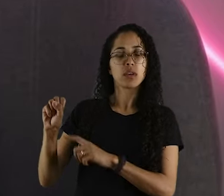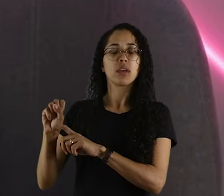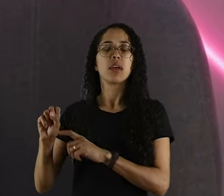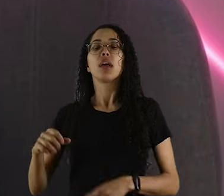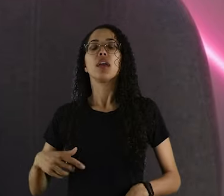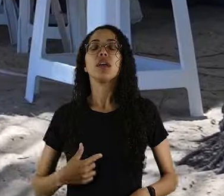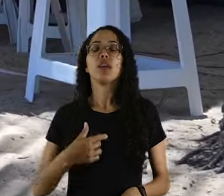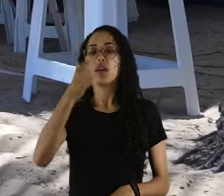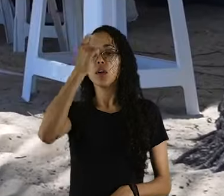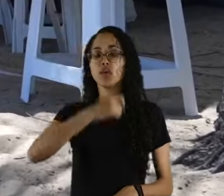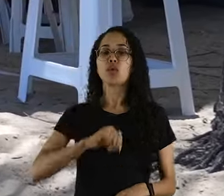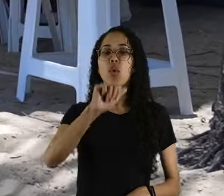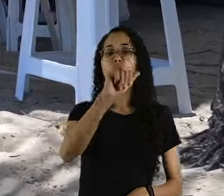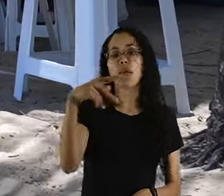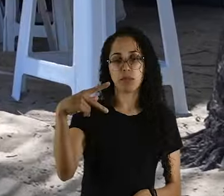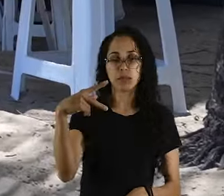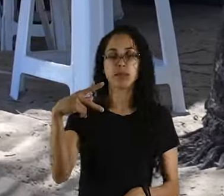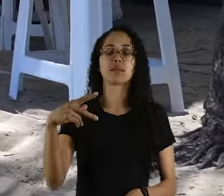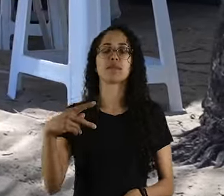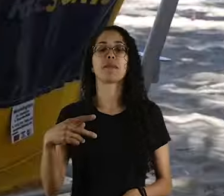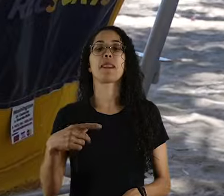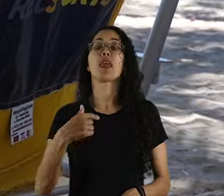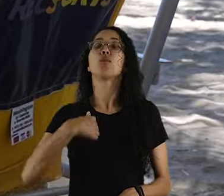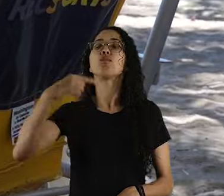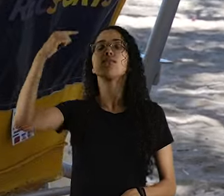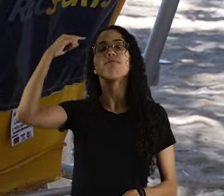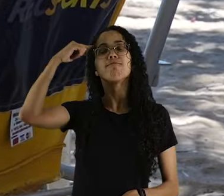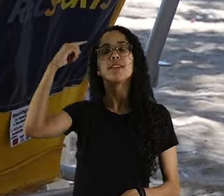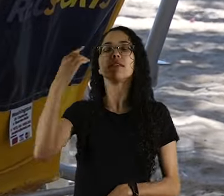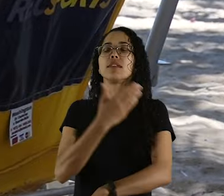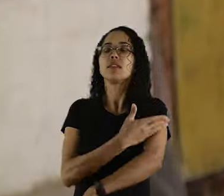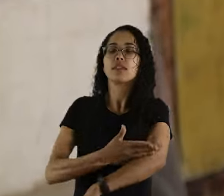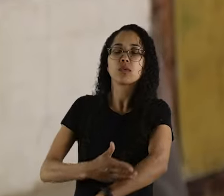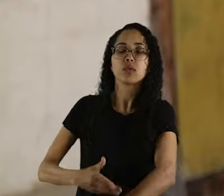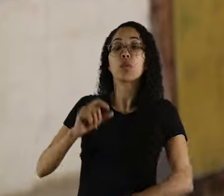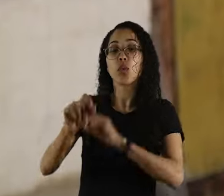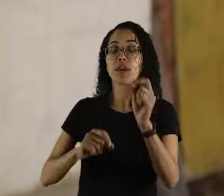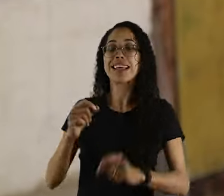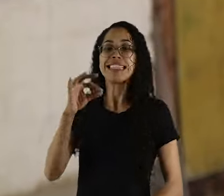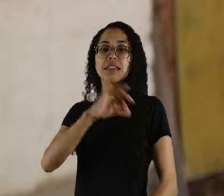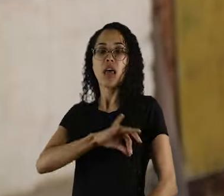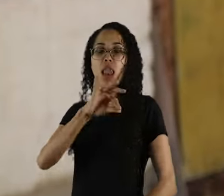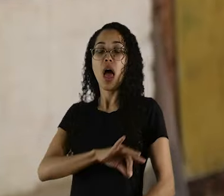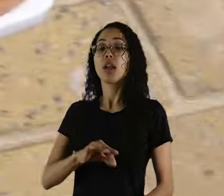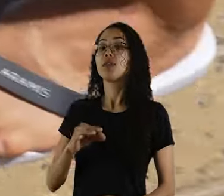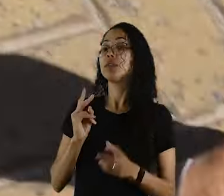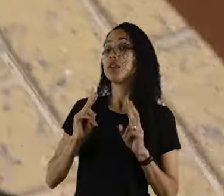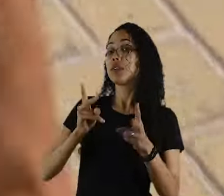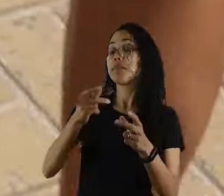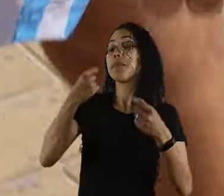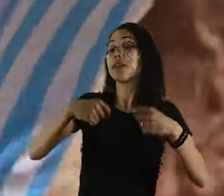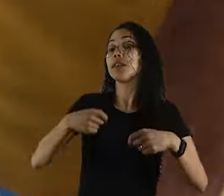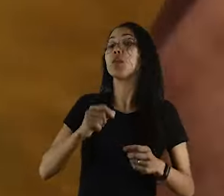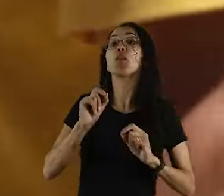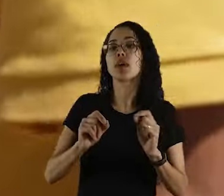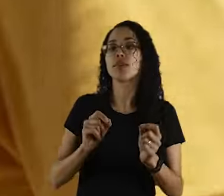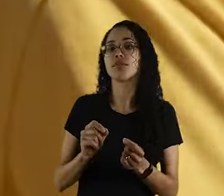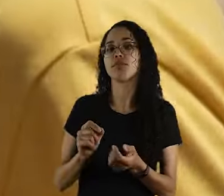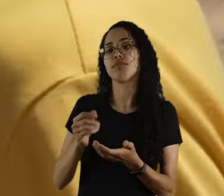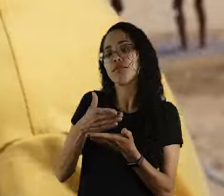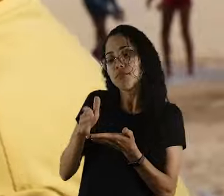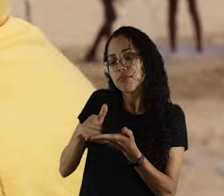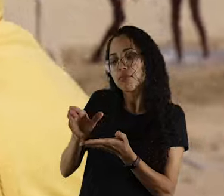sempre tive aquilo comigo. Nunca gastar mais do que a gente ganha e sempre ter uma reserva. E eu tive que ir na tora